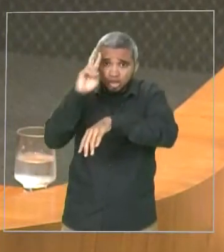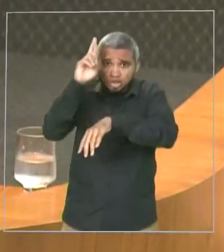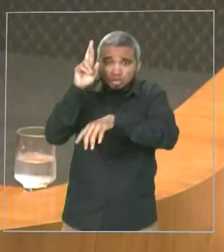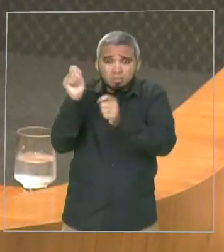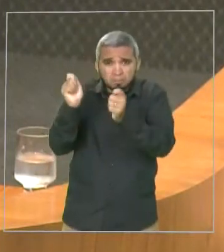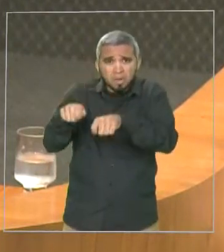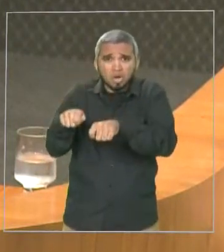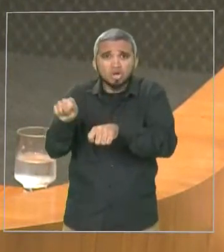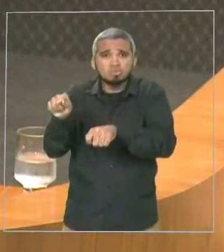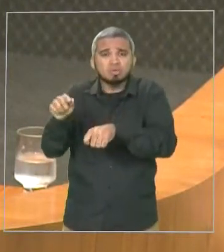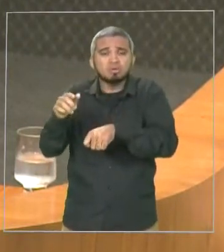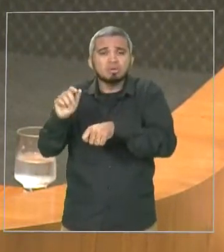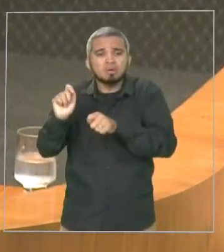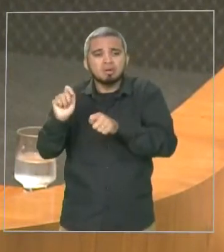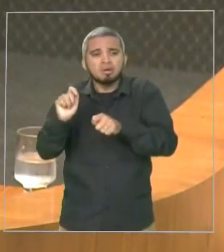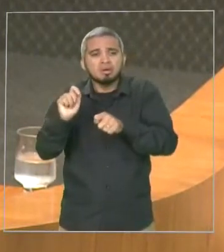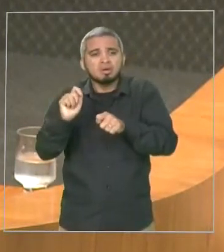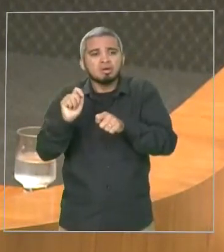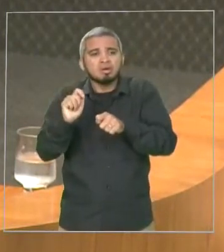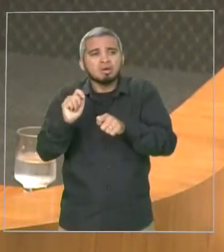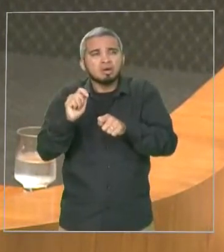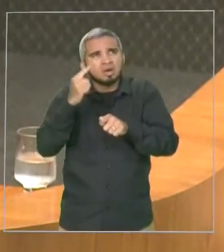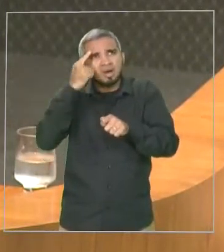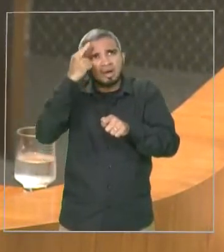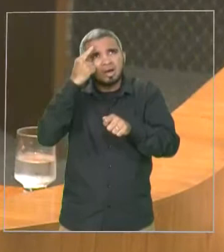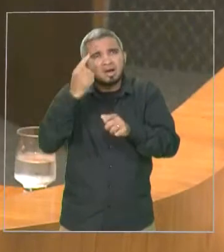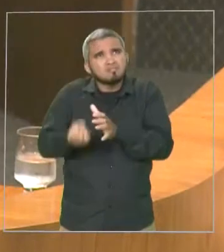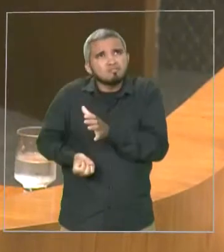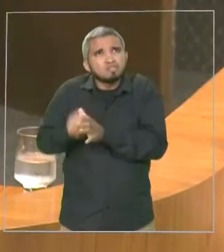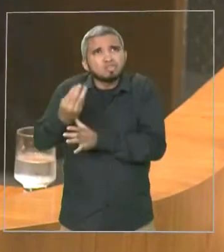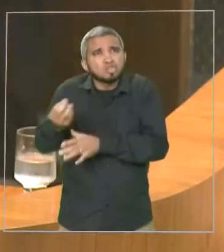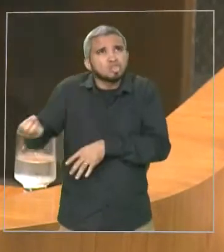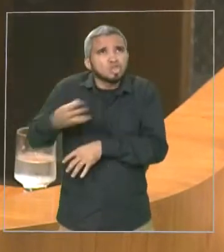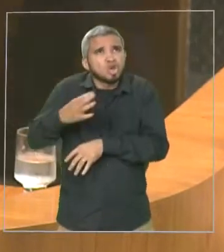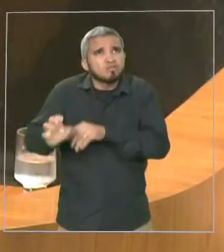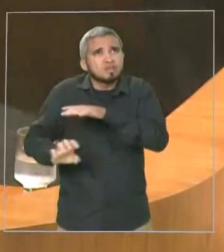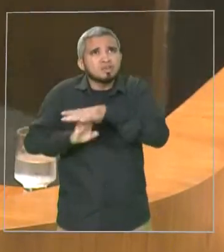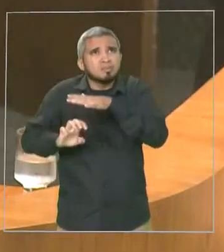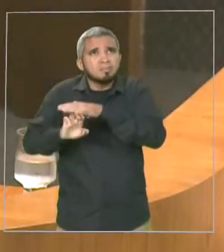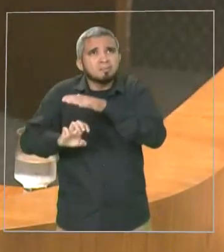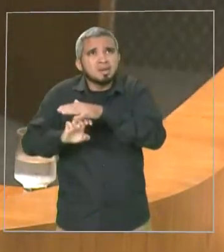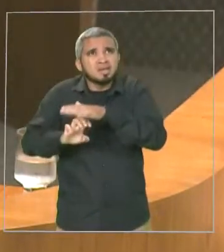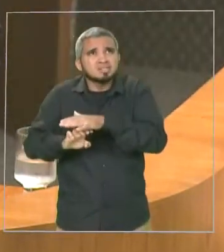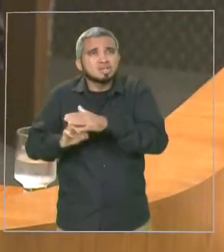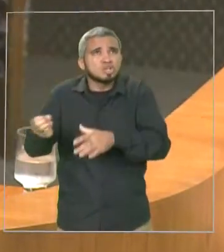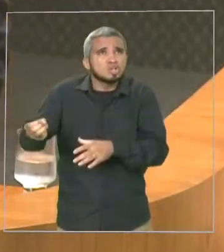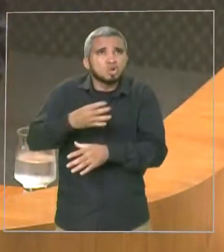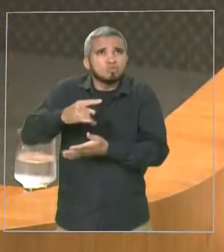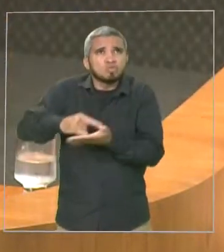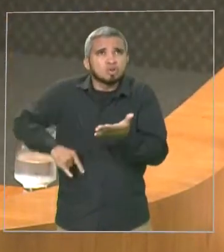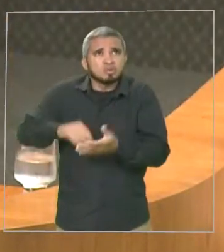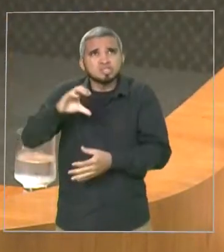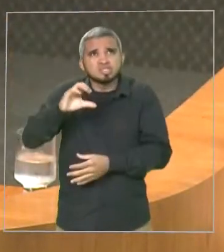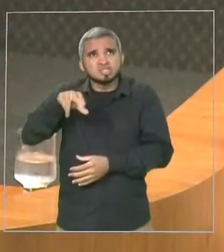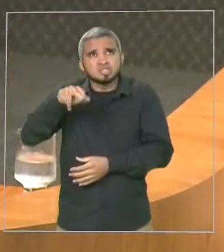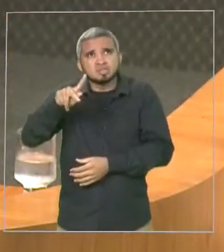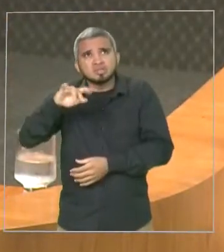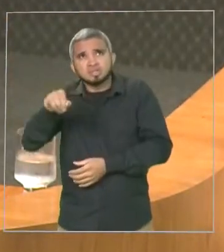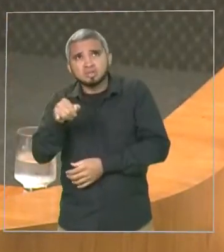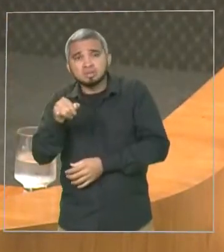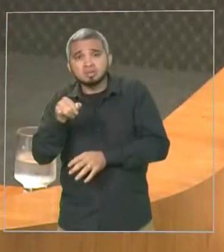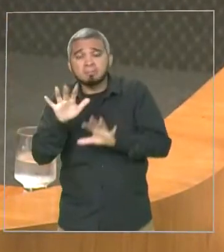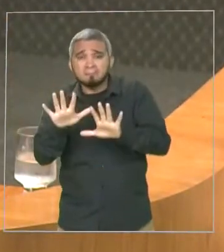crédito, abertura de conta, e imagino eu que deva ter sido esse o motivo. Então,